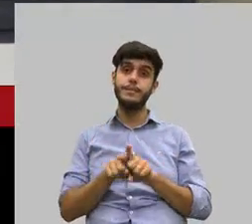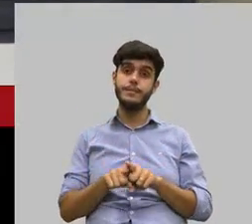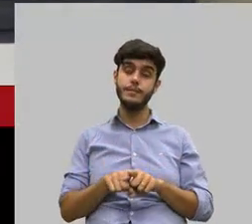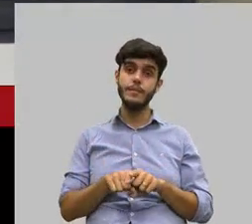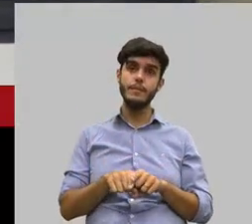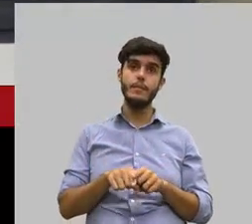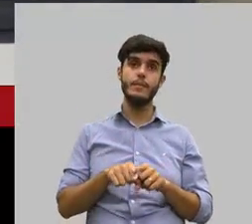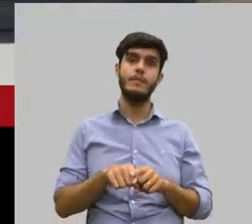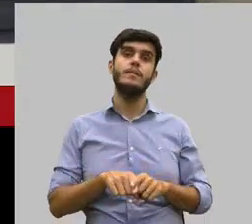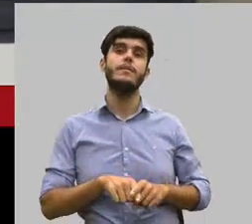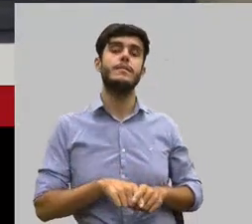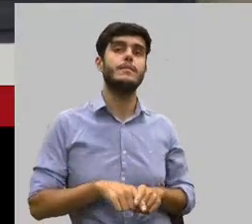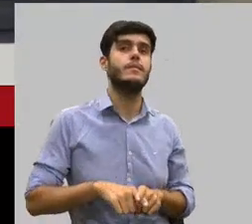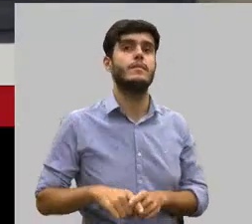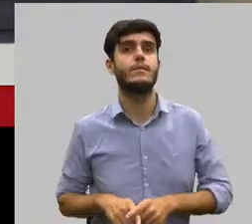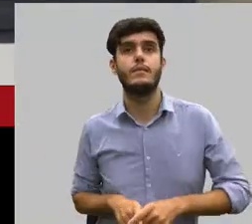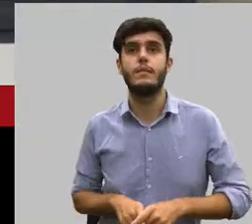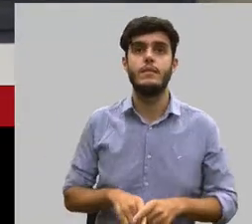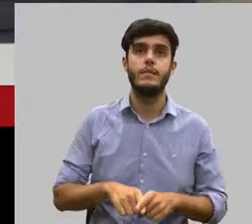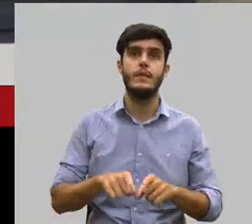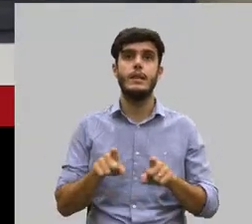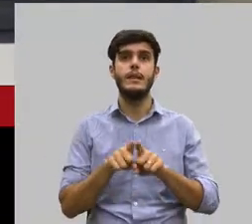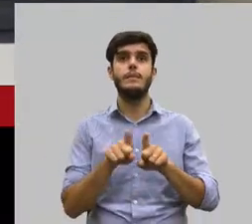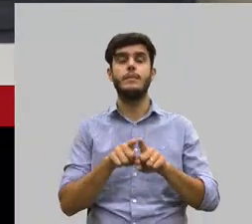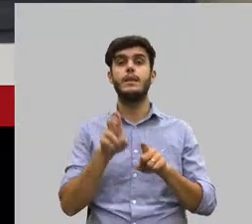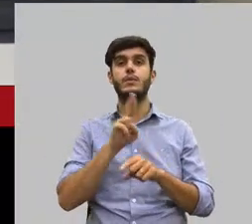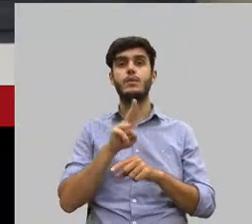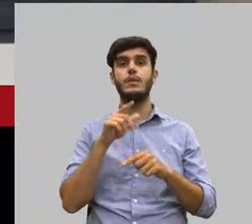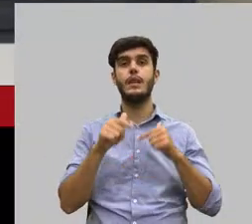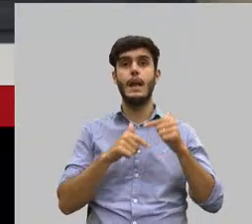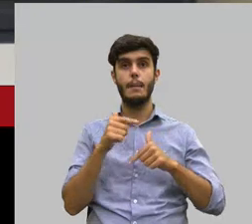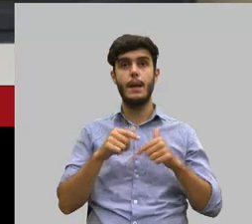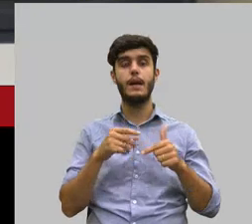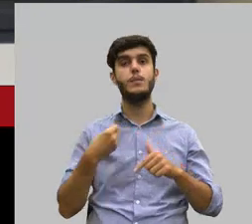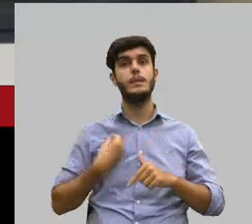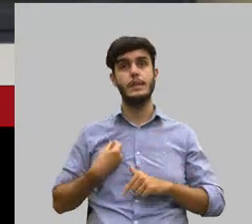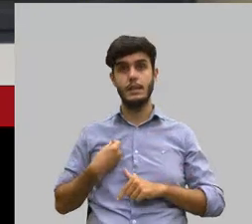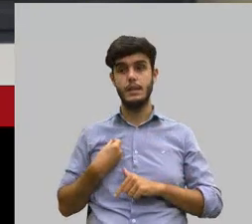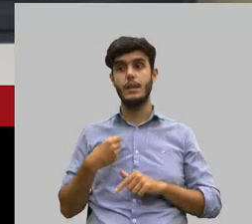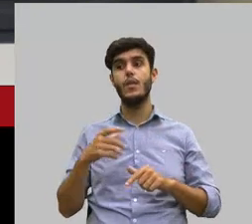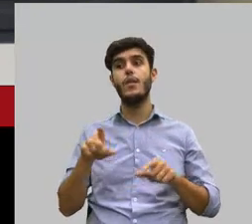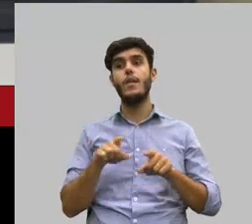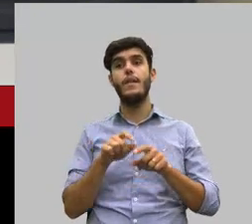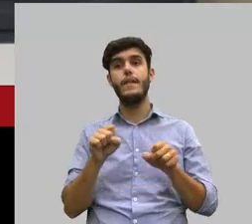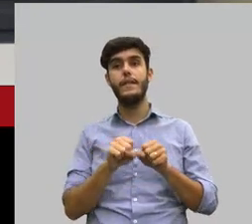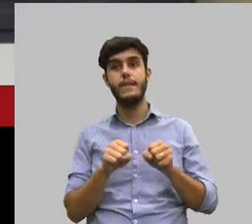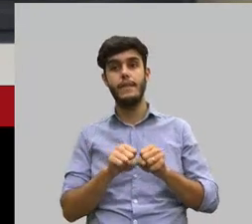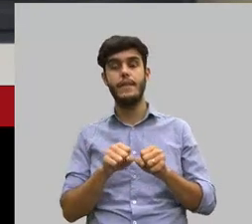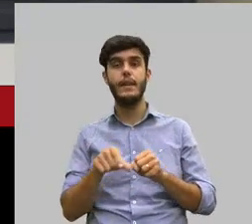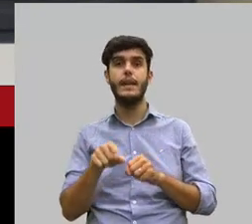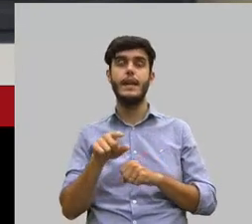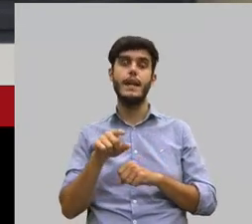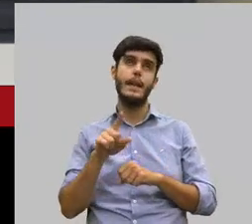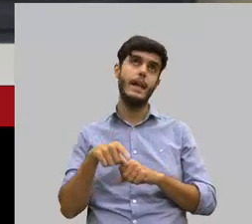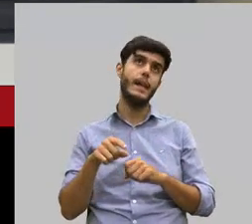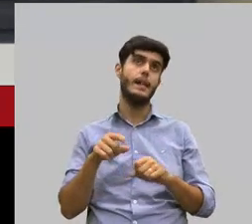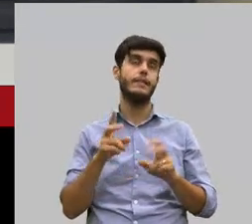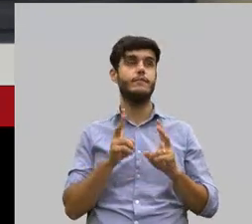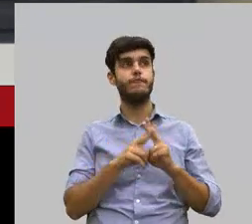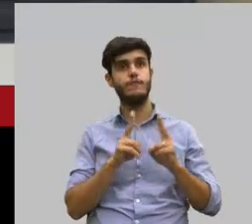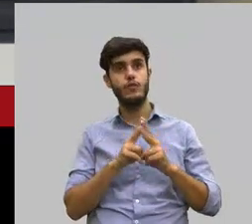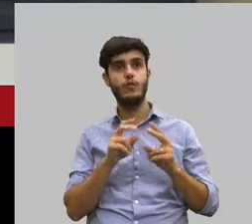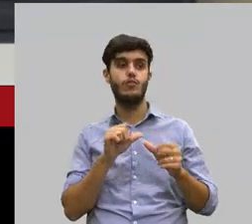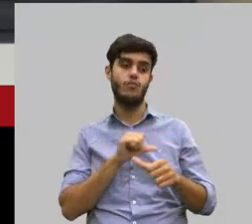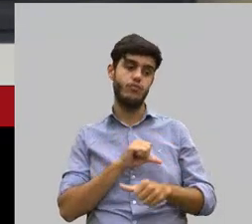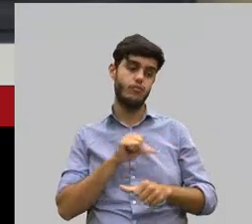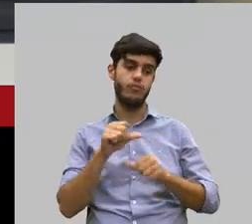que eh se dispuseram ao trabalho presencial estão fazendo de forma eh híbrida né então presencial